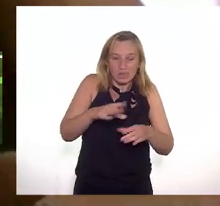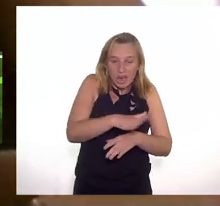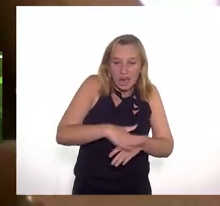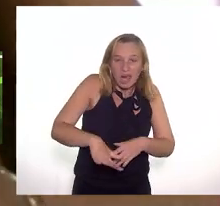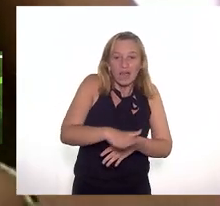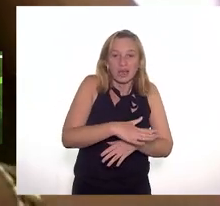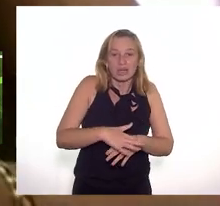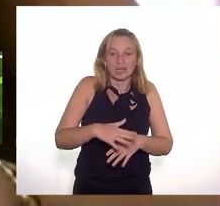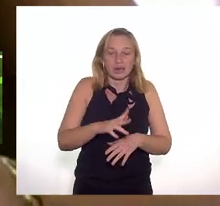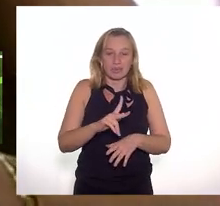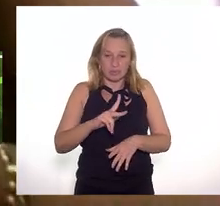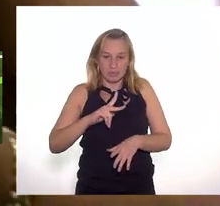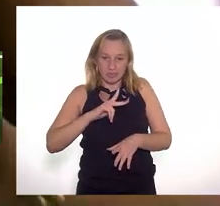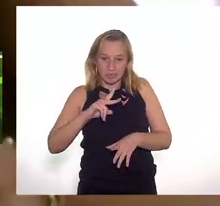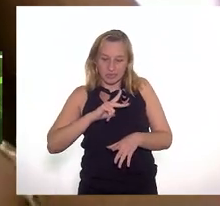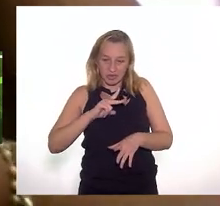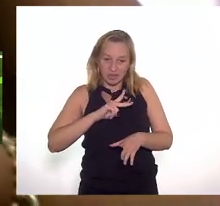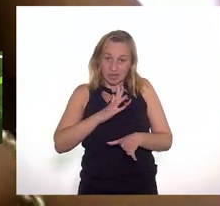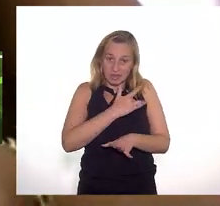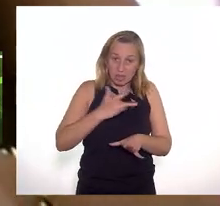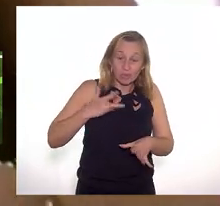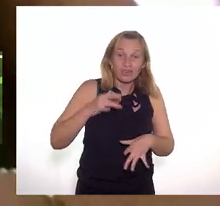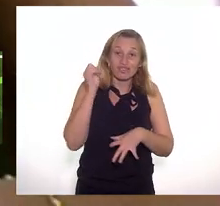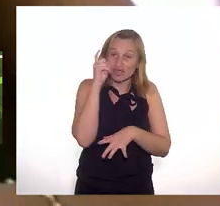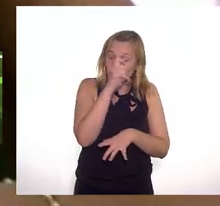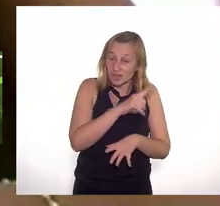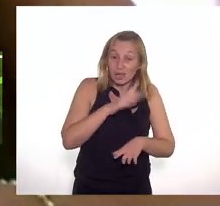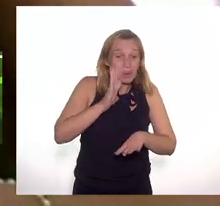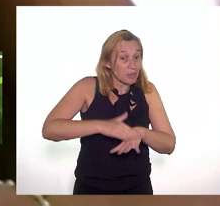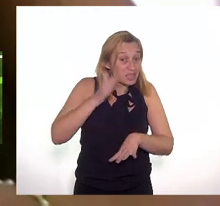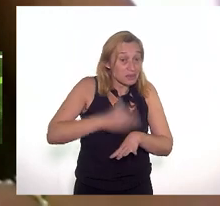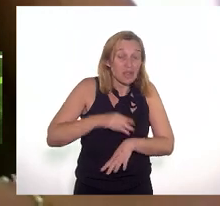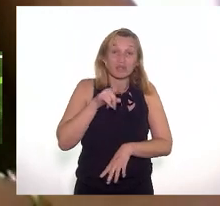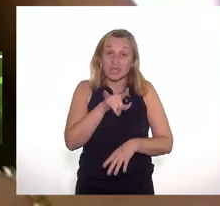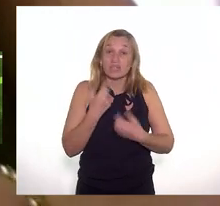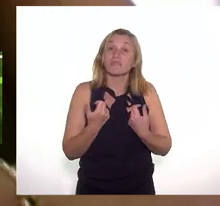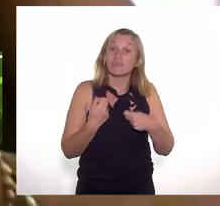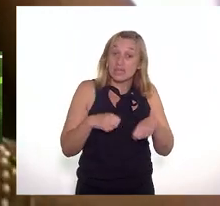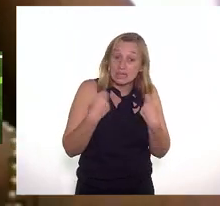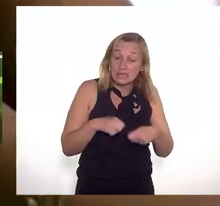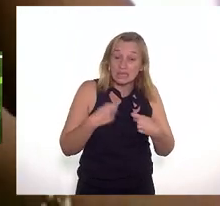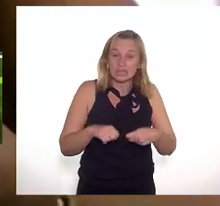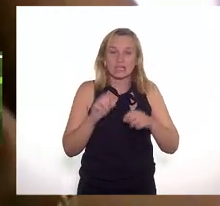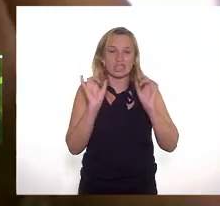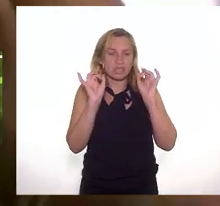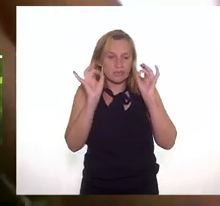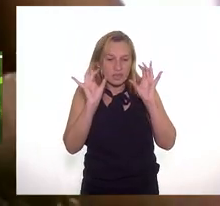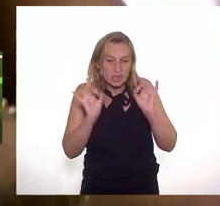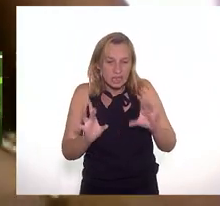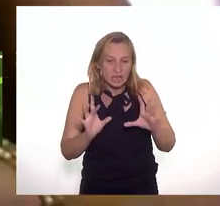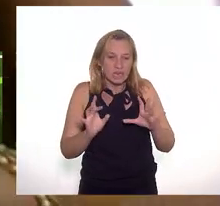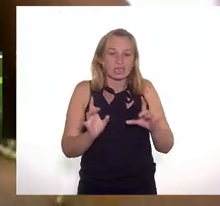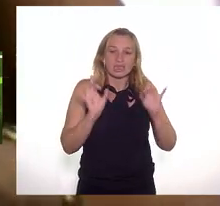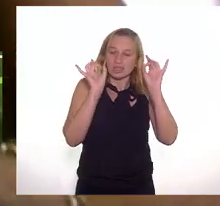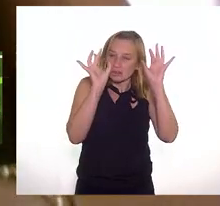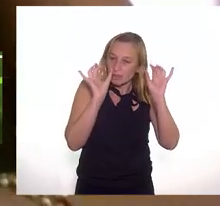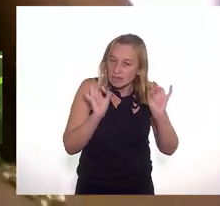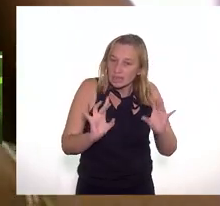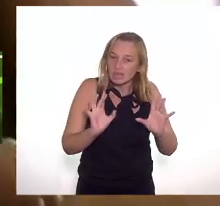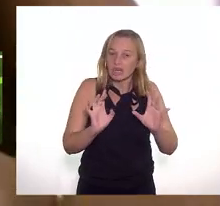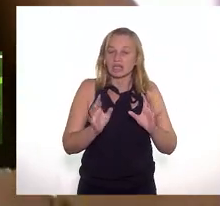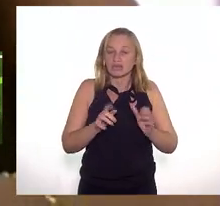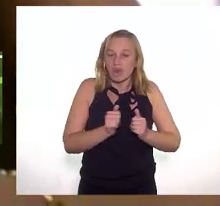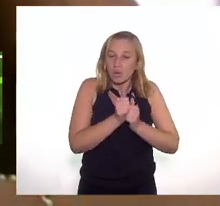Né? Porque cada vez mais você precisa da especialidade para